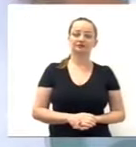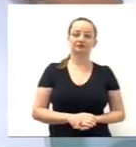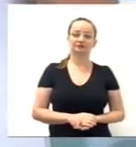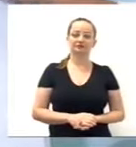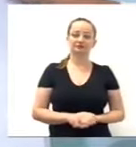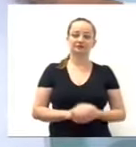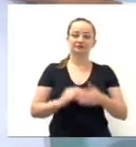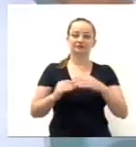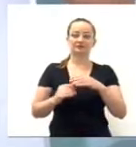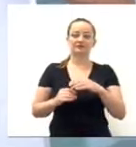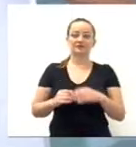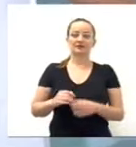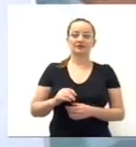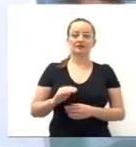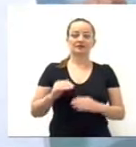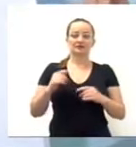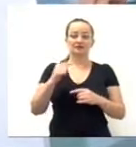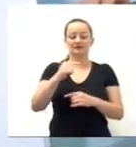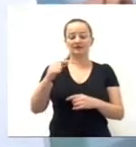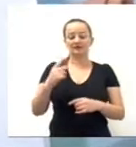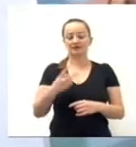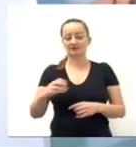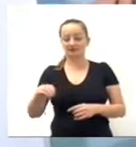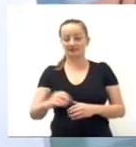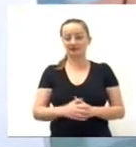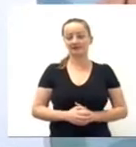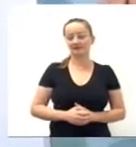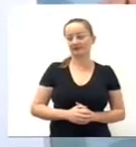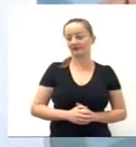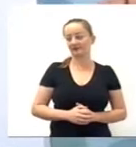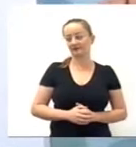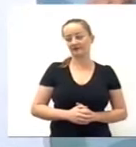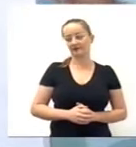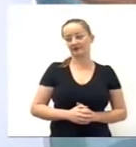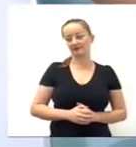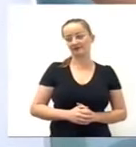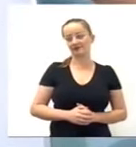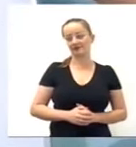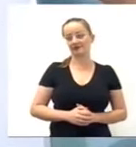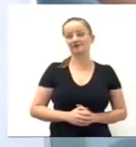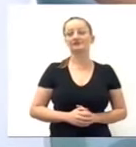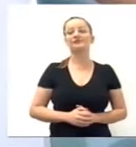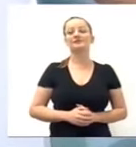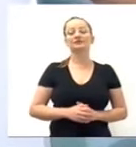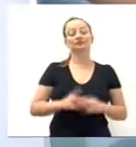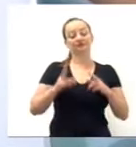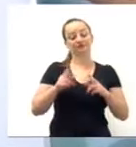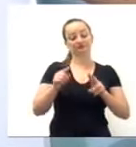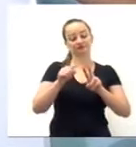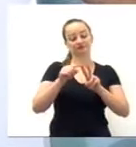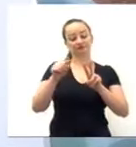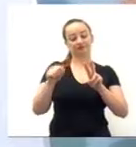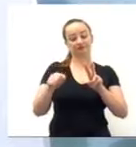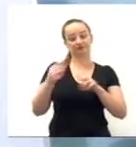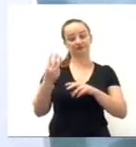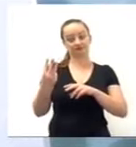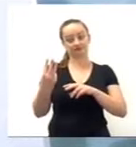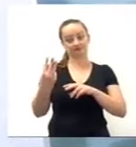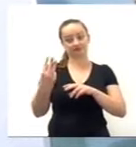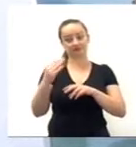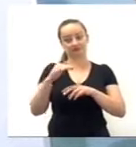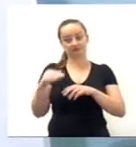sobre a hipotenusa. Simplificando, vai dar raiz de 3 sobre